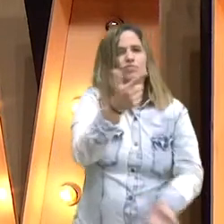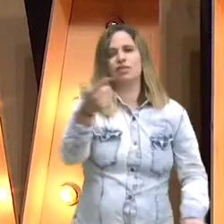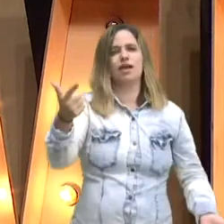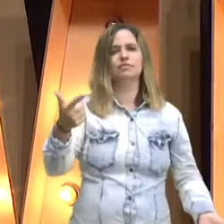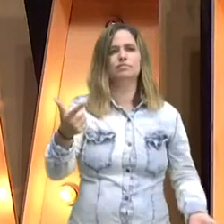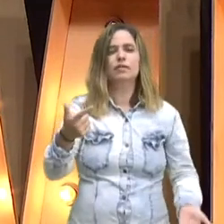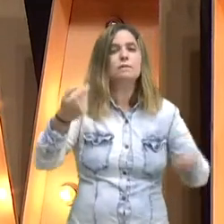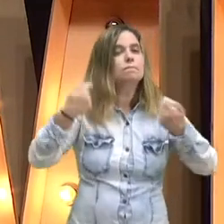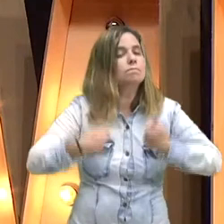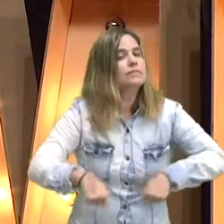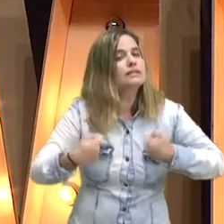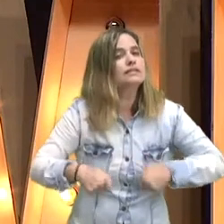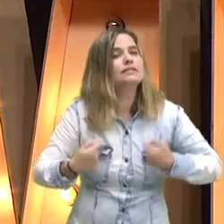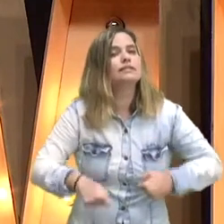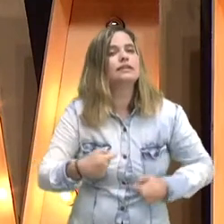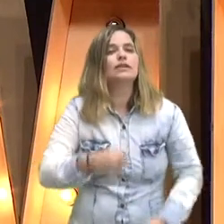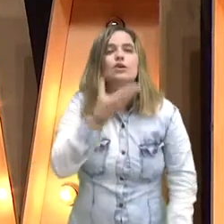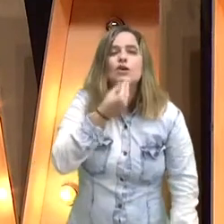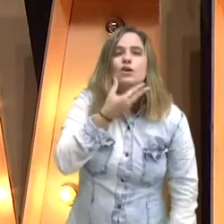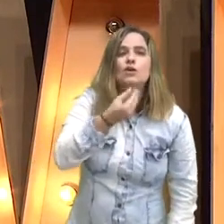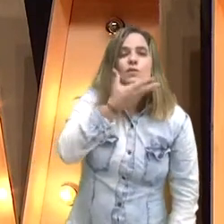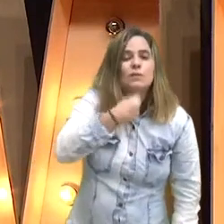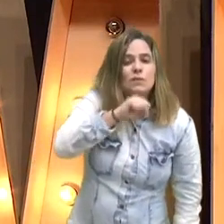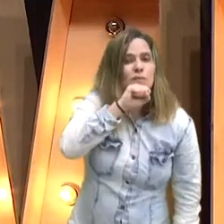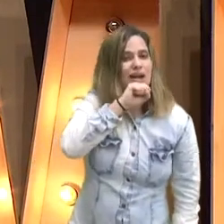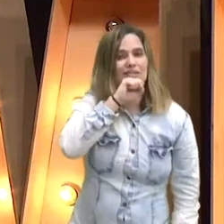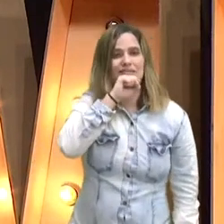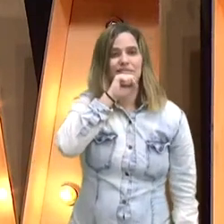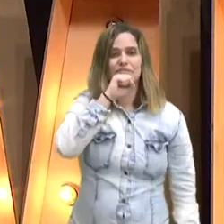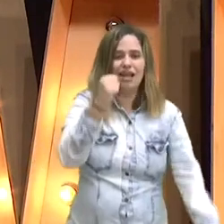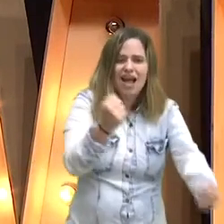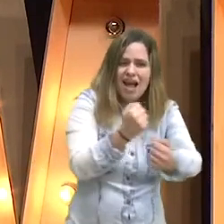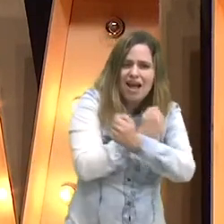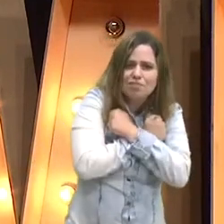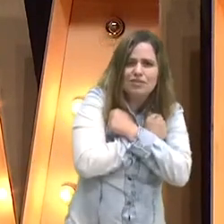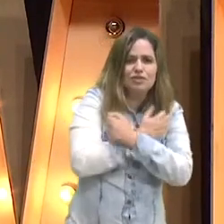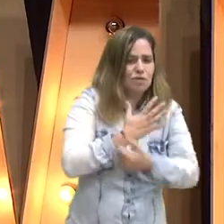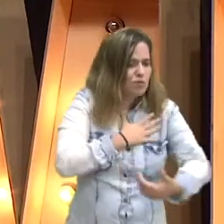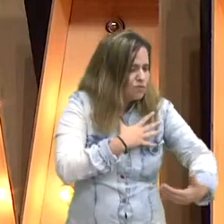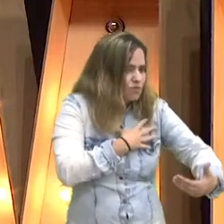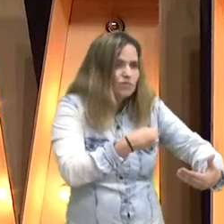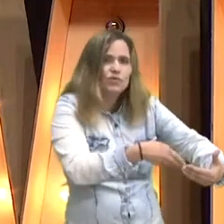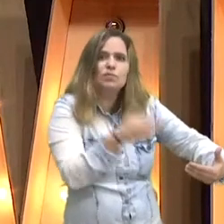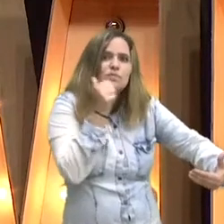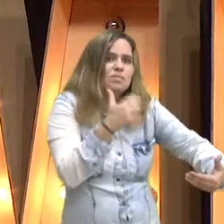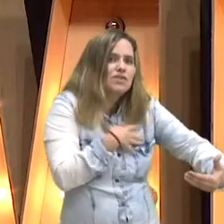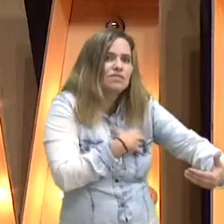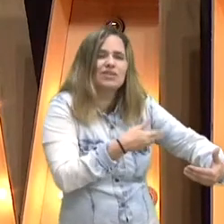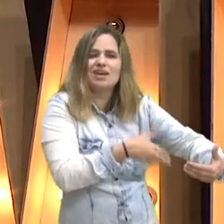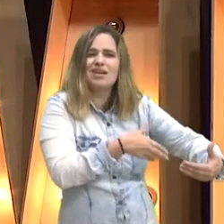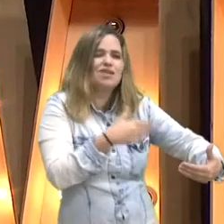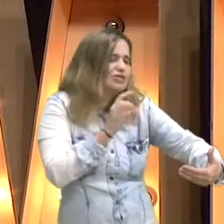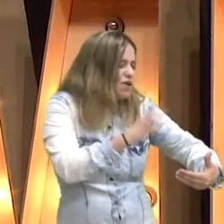filha? Você é linda, você é preciosa, você é uma princesa. Dizer para ela o que o vagabundo vai querer depois falar, mas falar